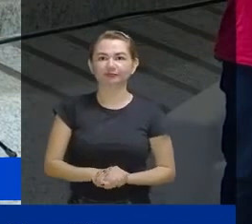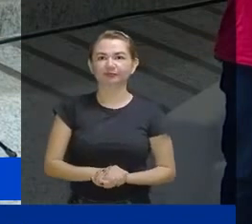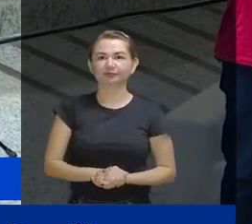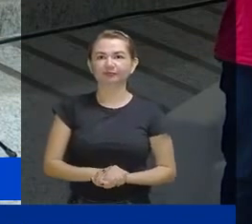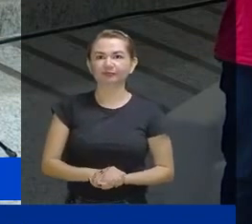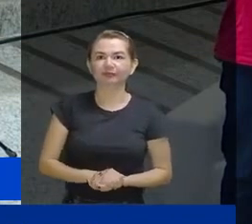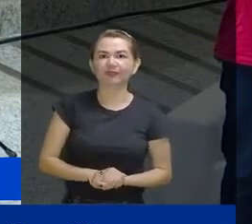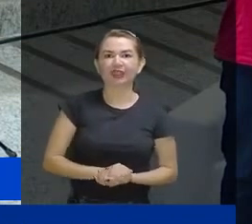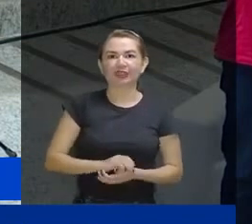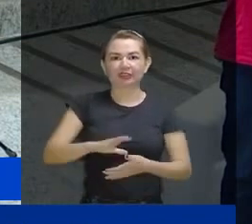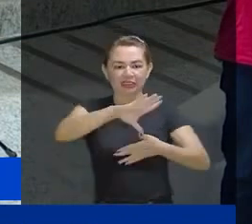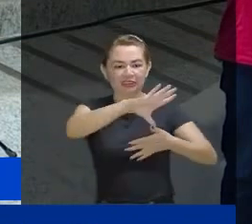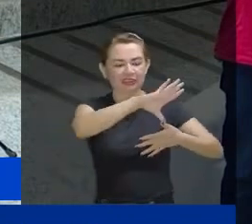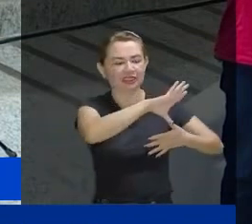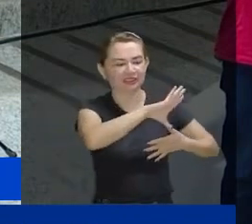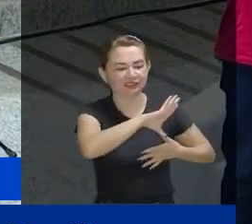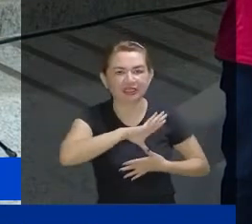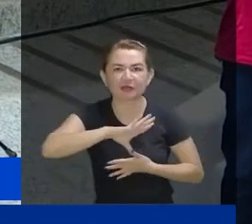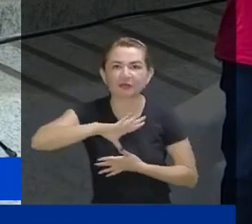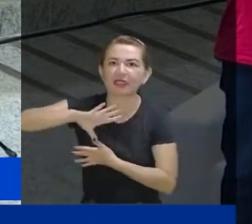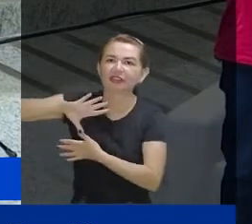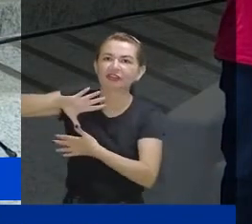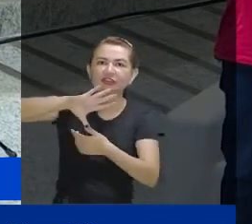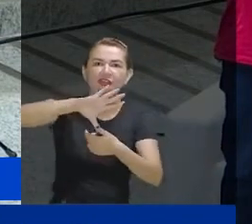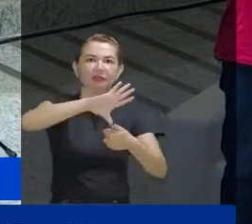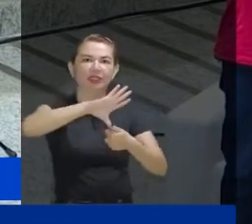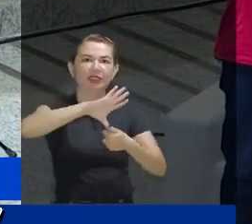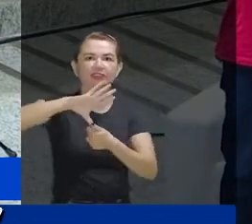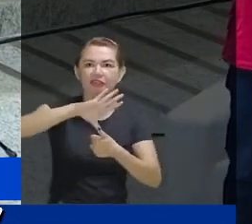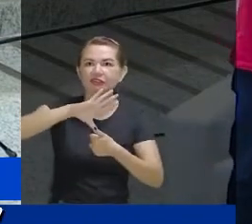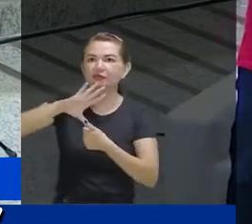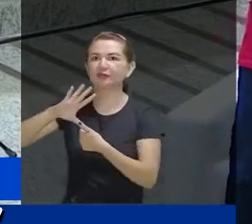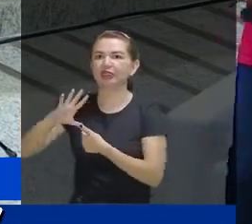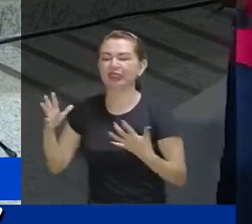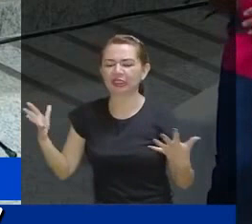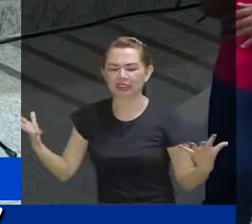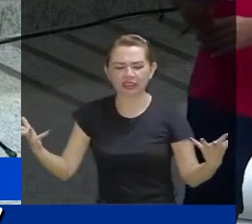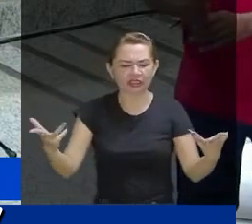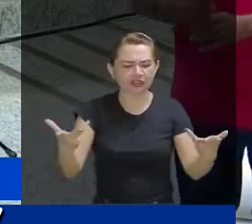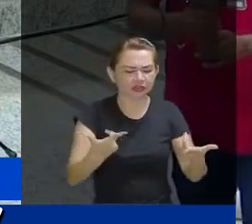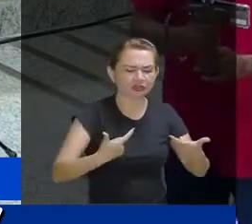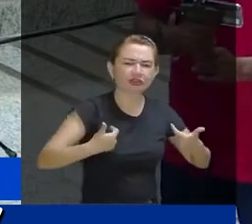Brasil, deitado eternamente em berço